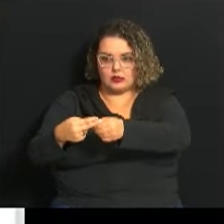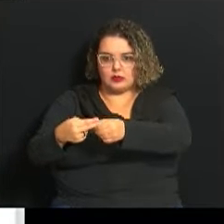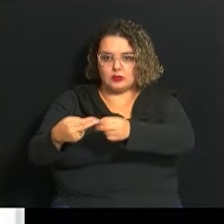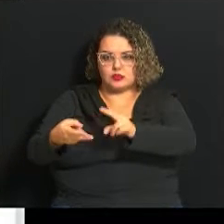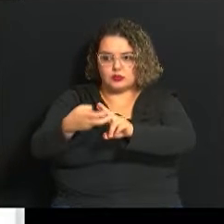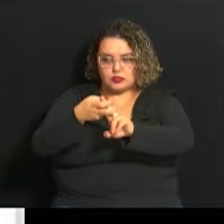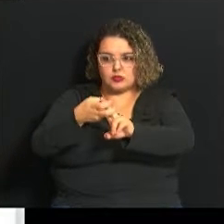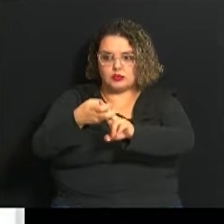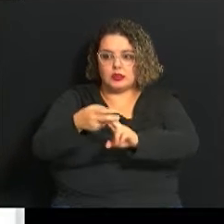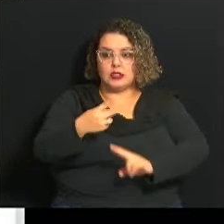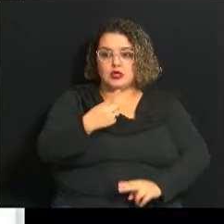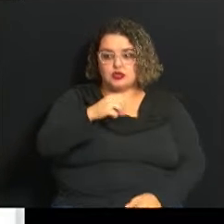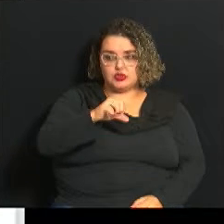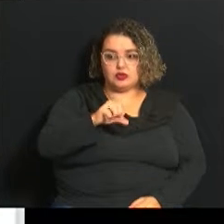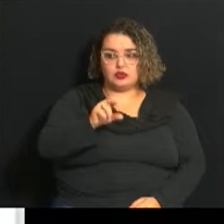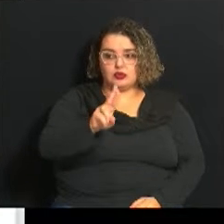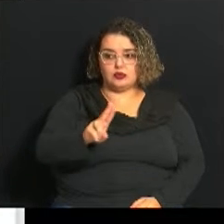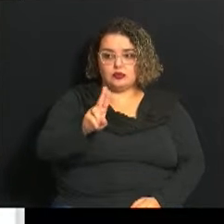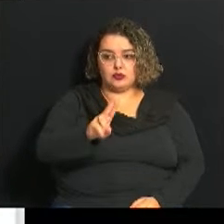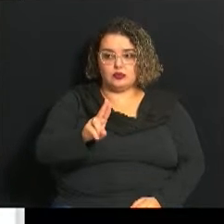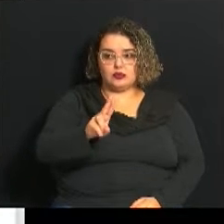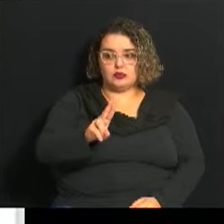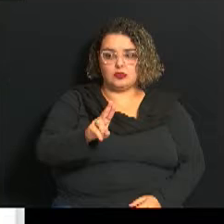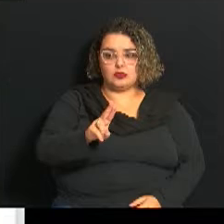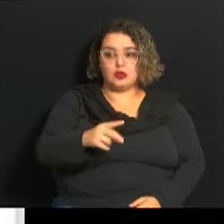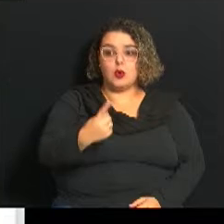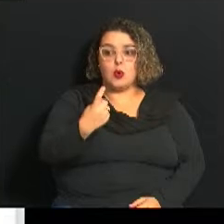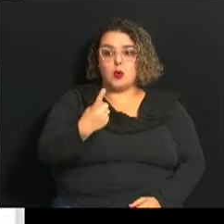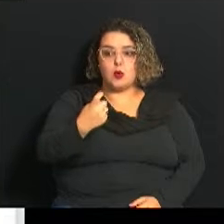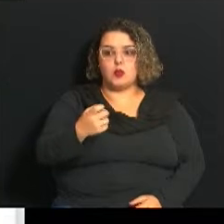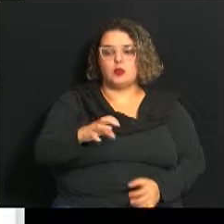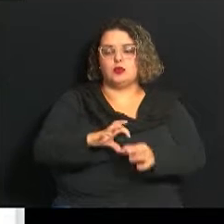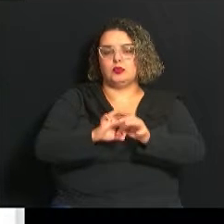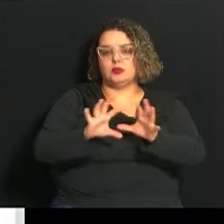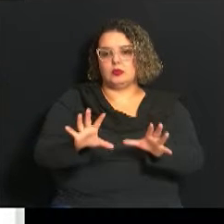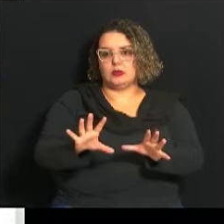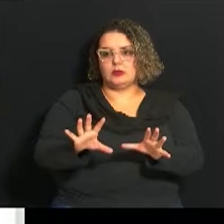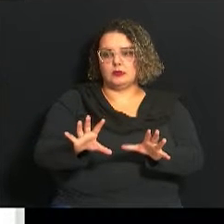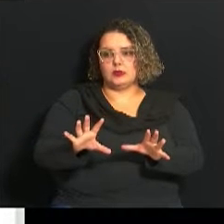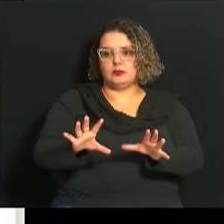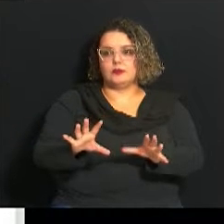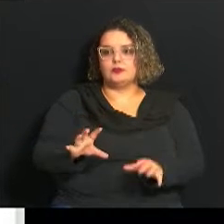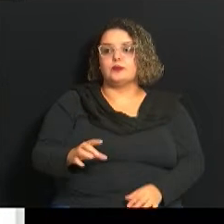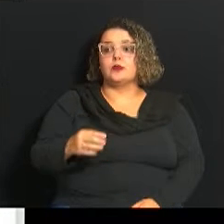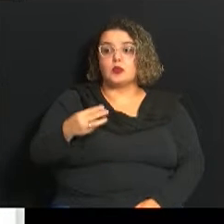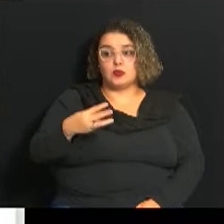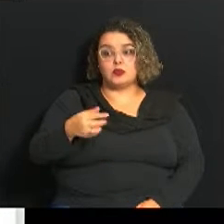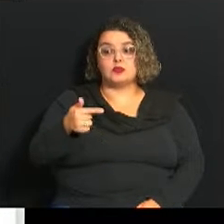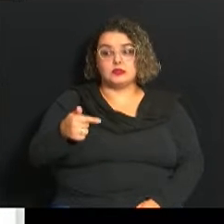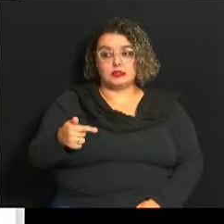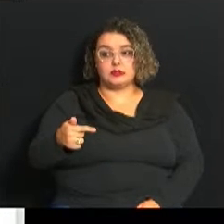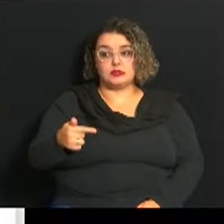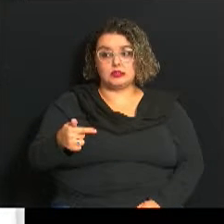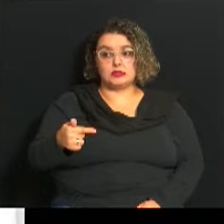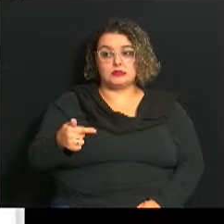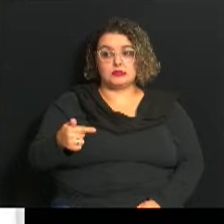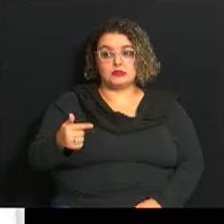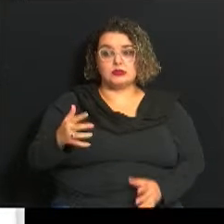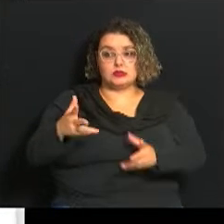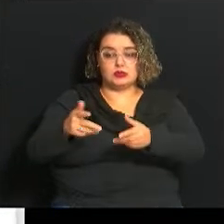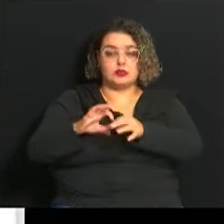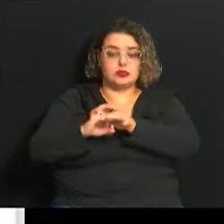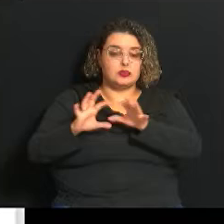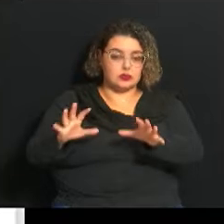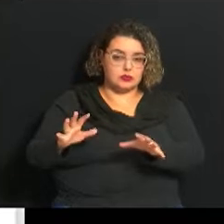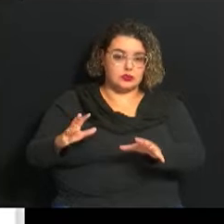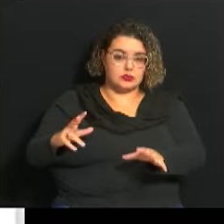leitos ocupados, apenas 1 livre. E na rede particular, dos 37, de todos os leitos disponíveis,